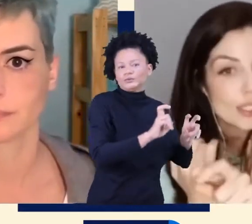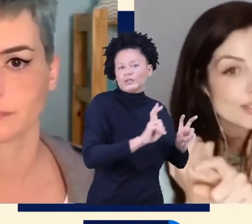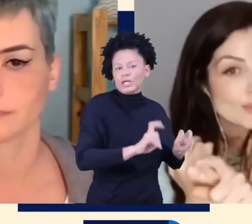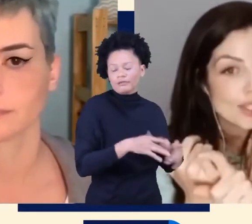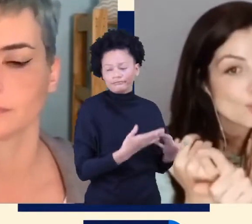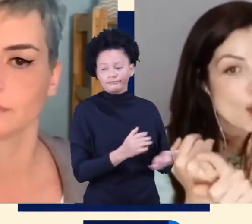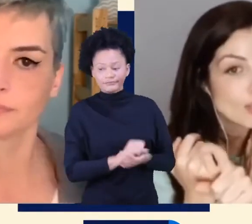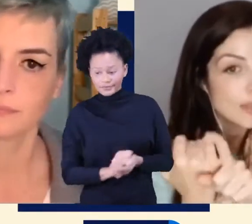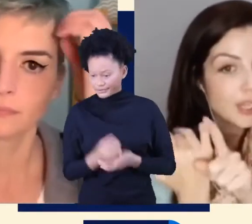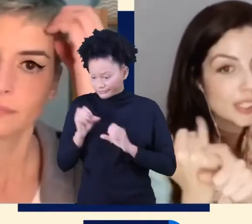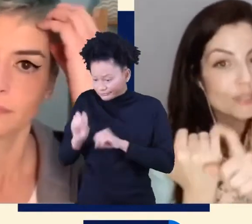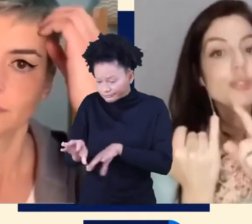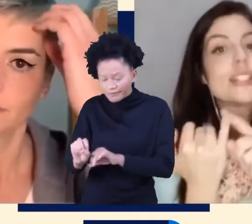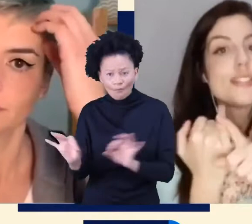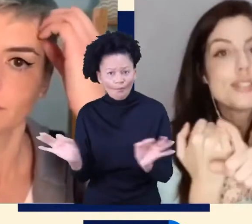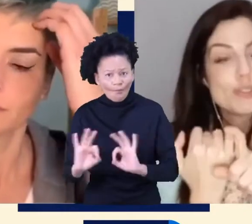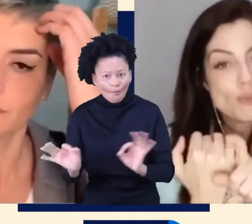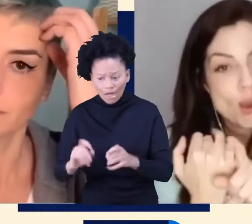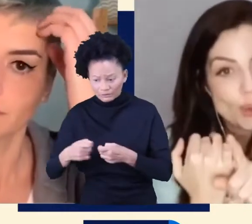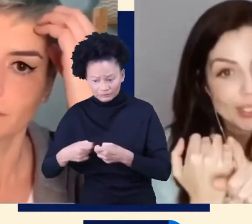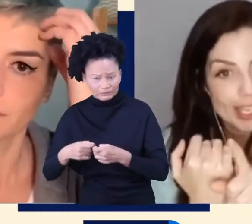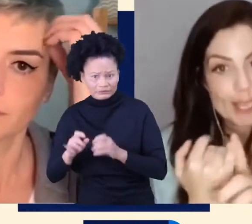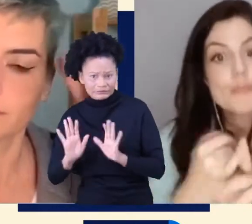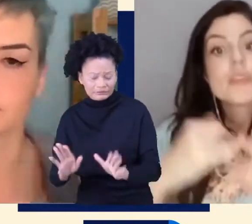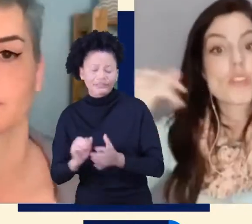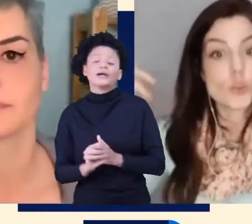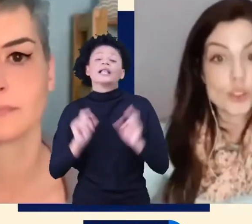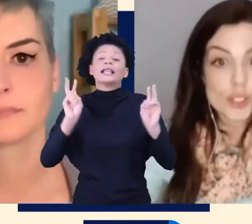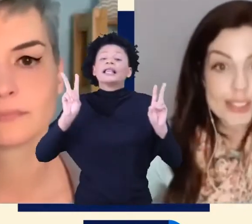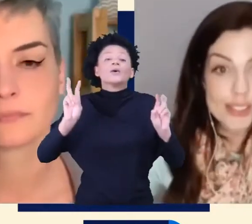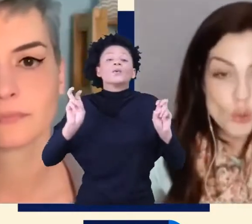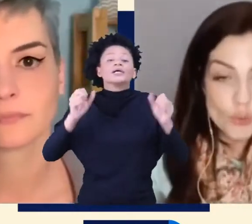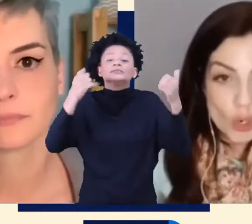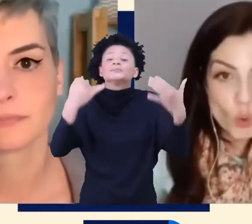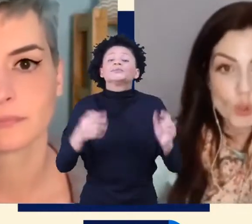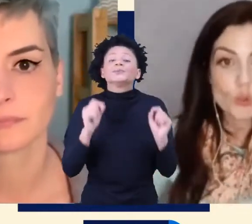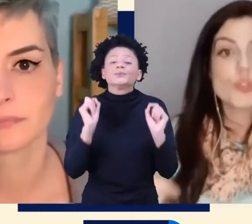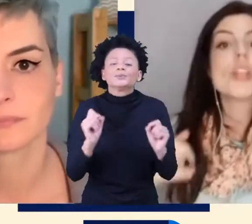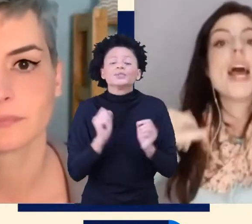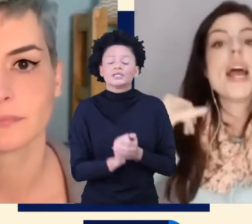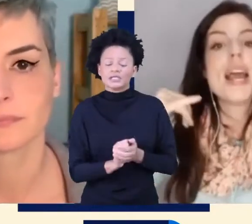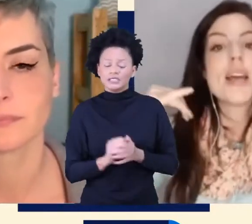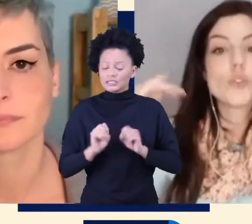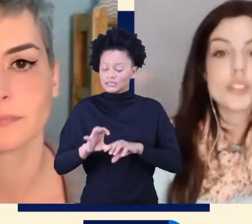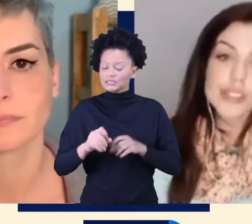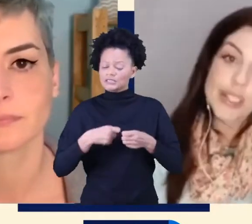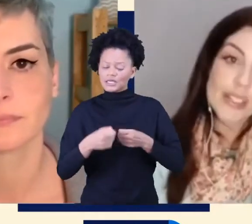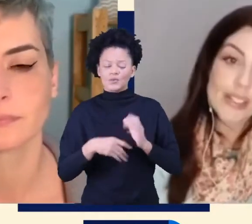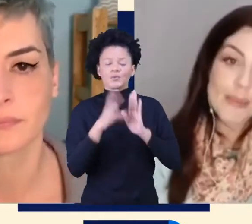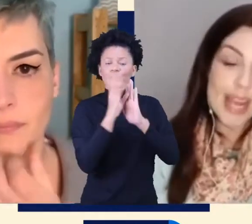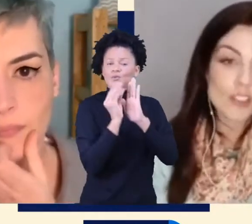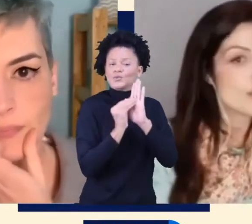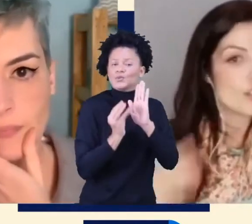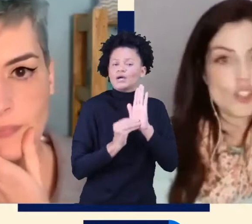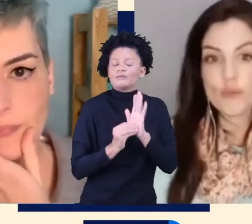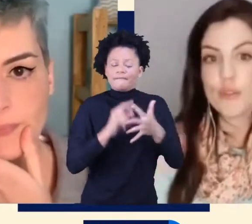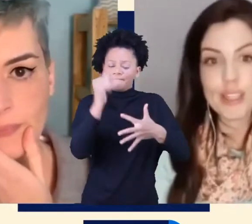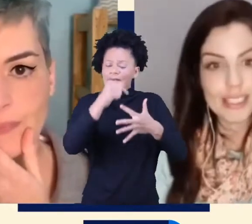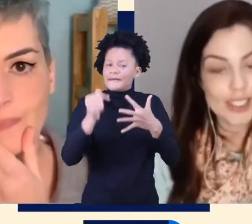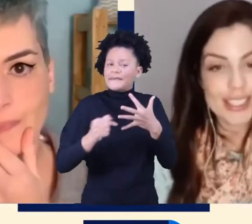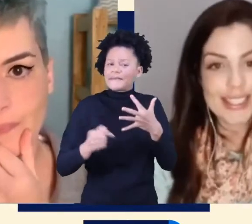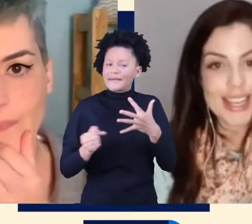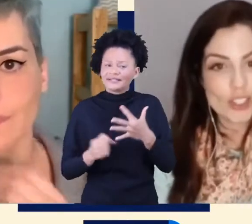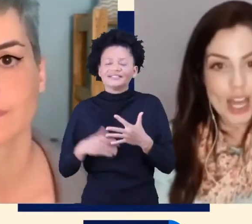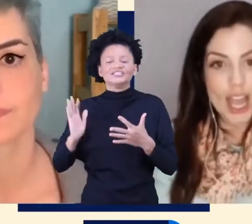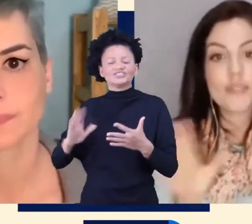dá educação sexual, lembrando, educação sexual é o quê? São todos esses conteúdos, todas essas temáticas que a gente veio